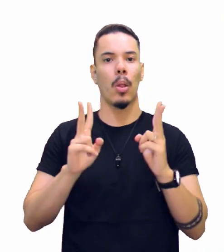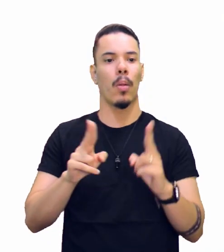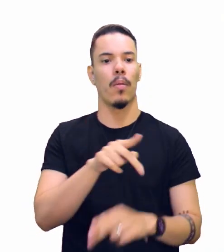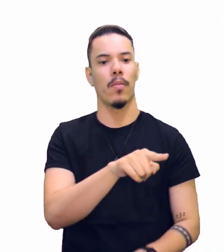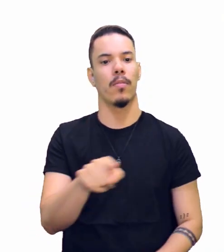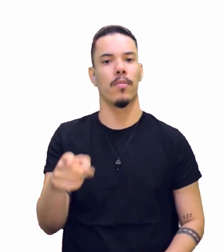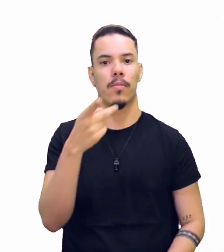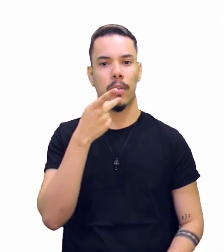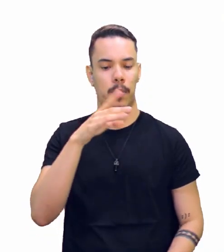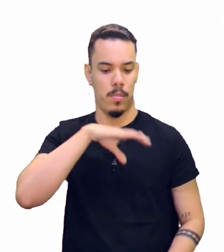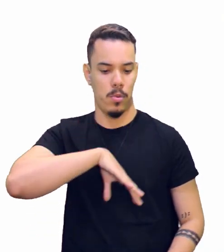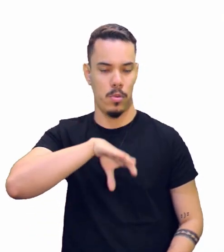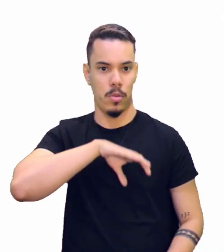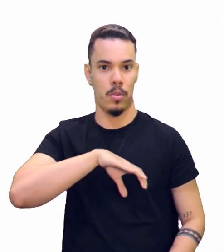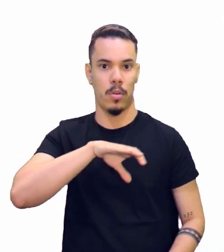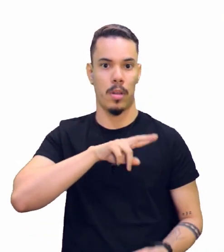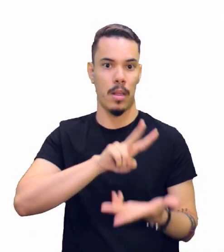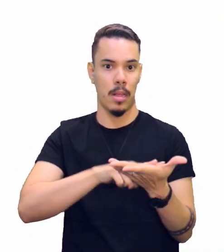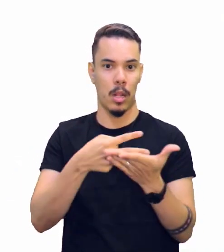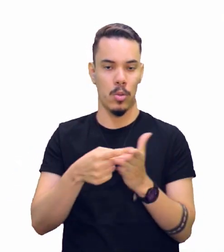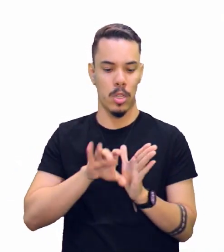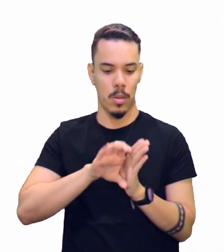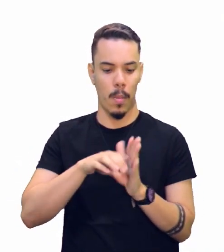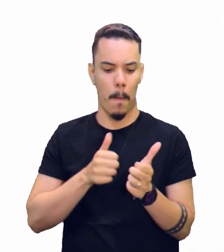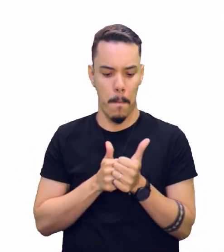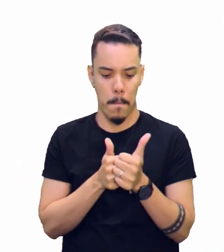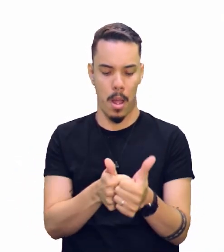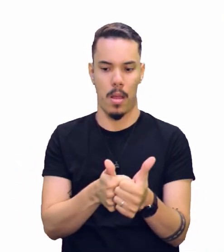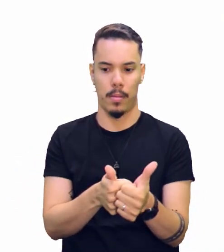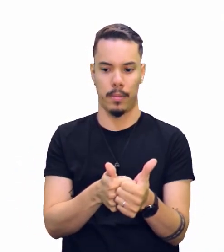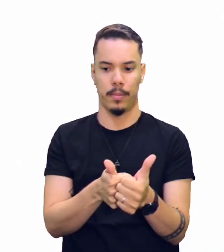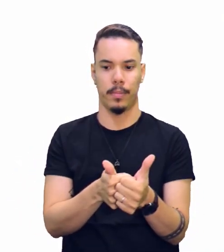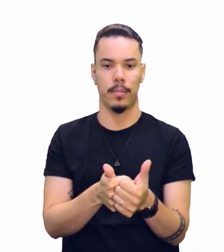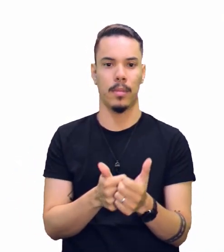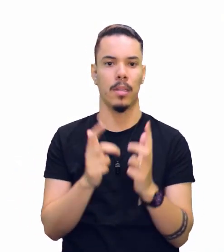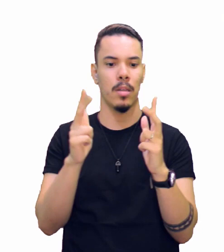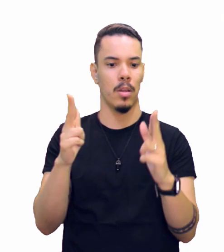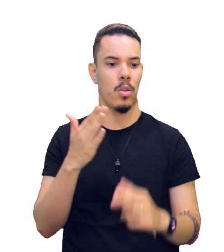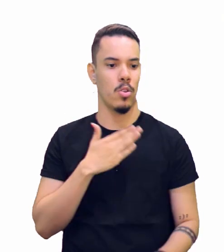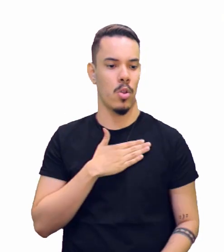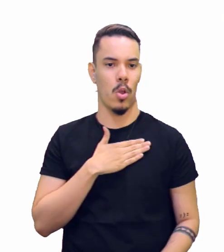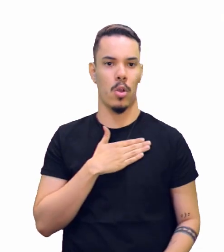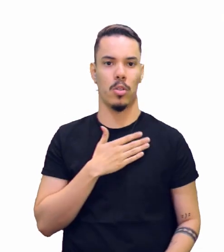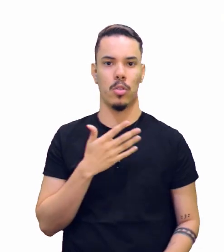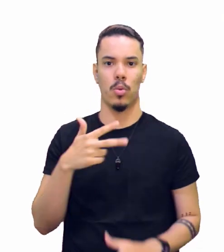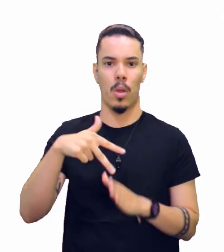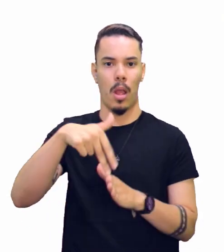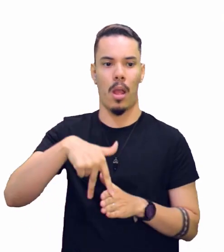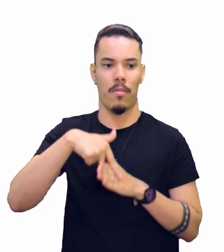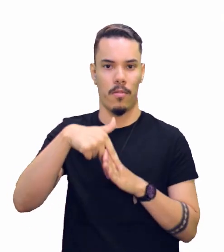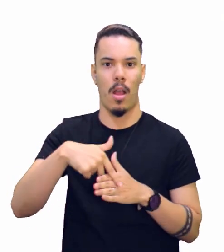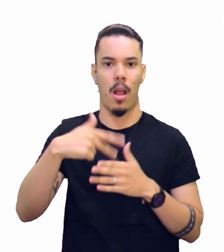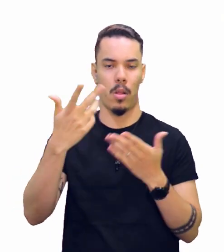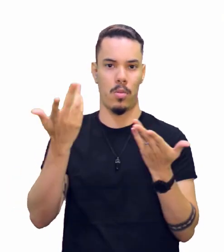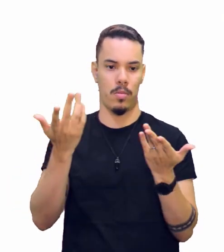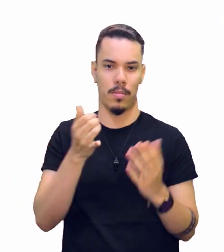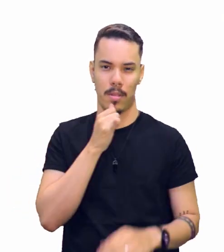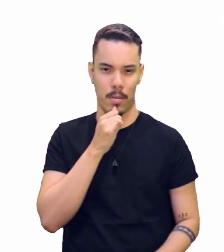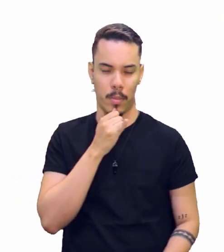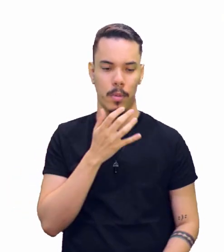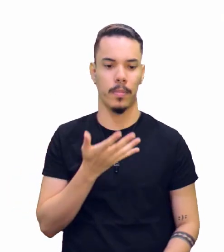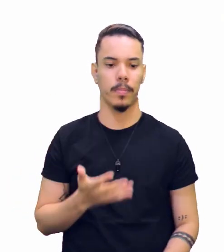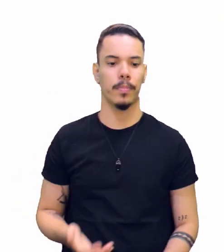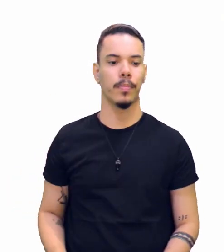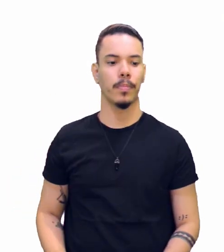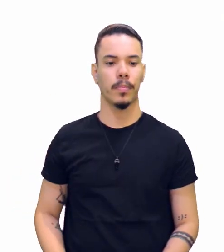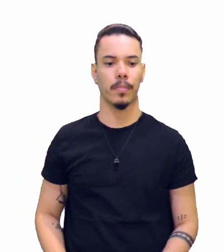português mesmo traduz traduziria uma frase como eu gosto de andar a cavalo Então você usaria